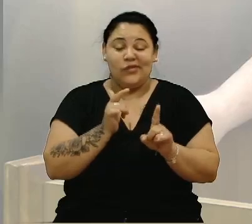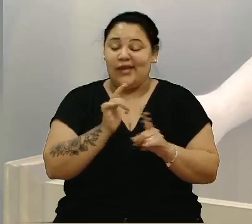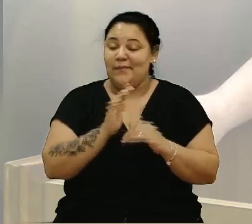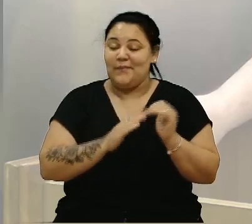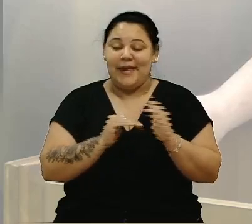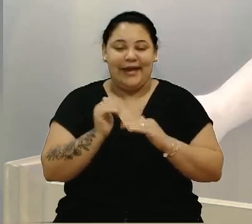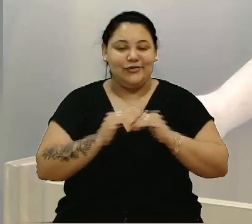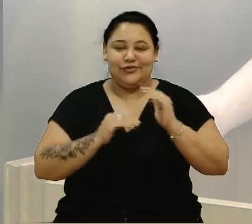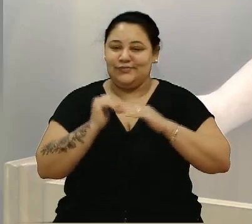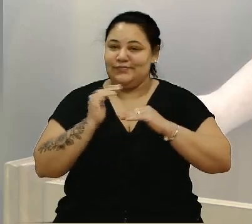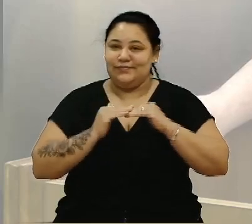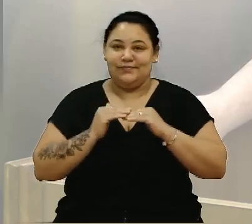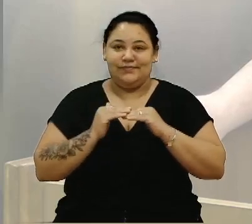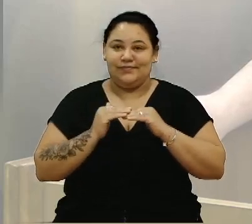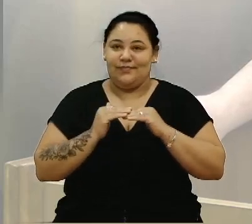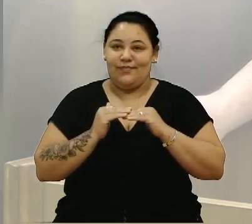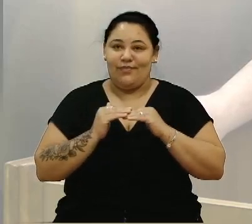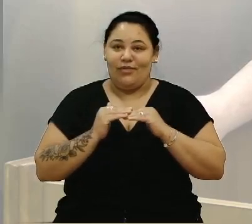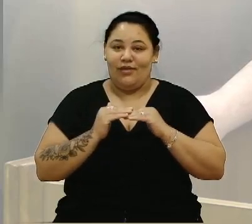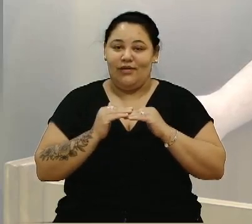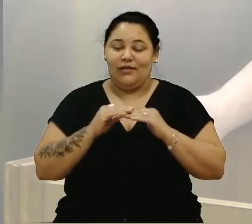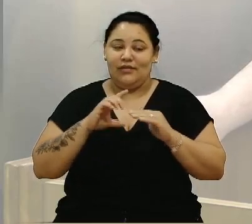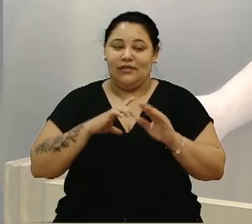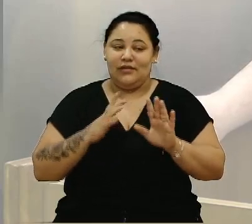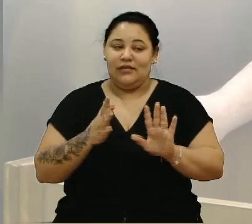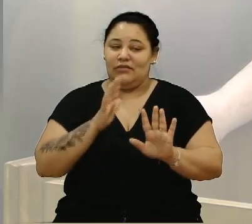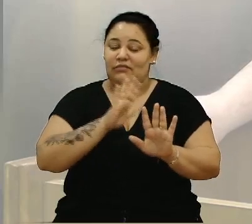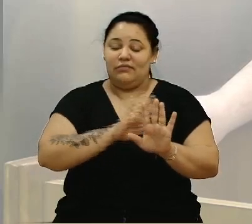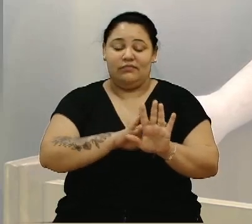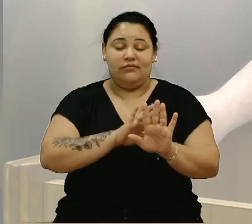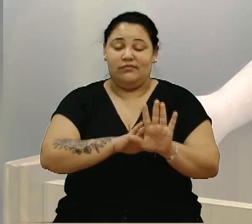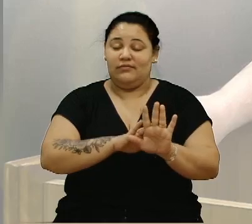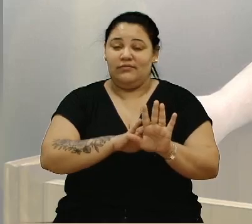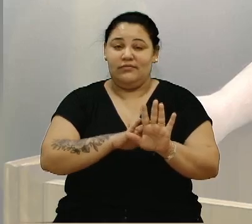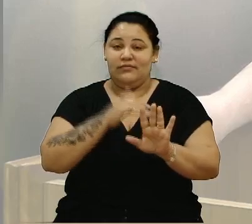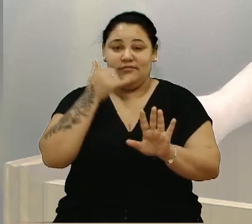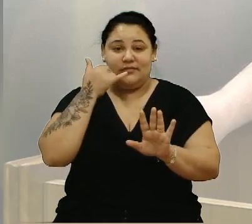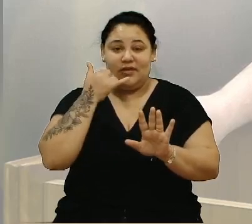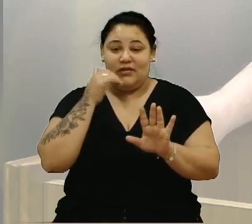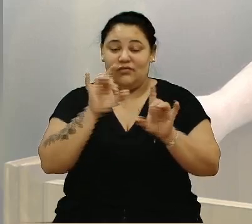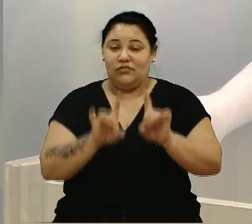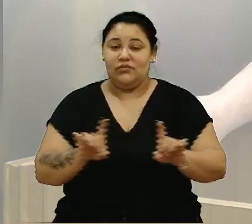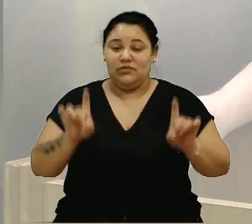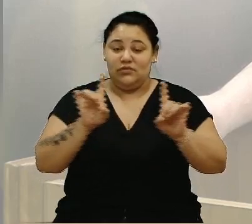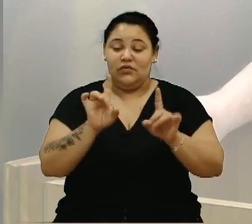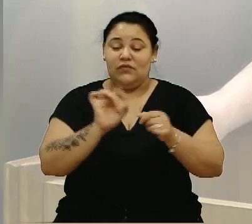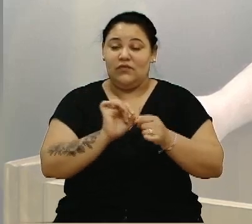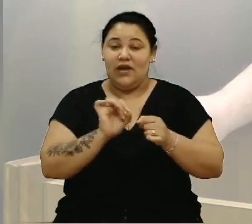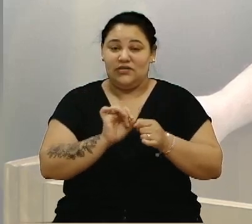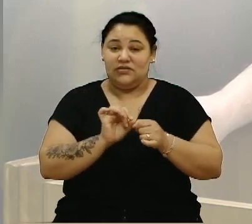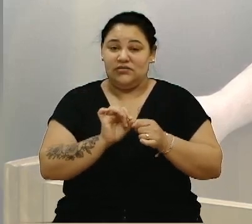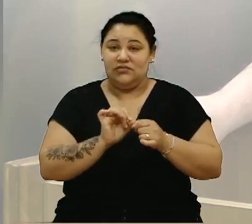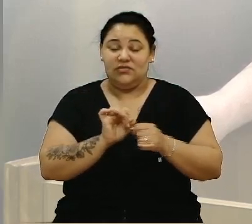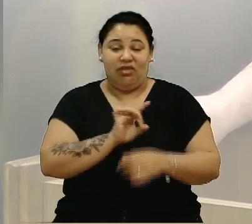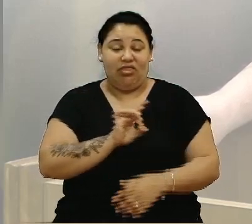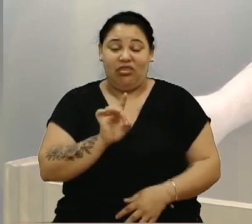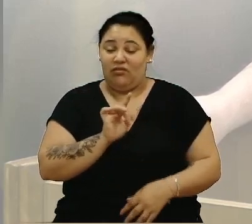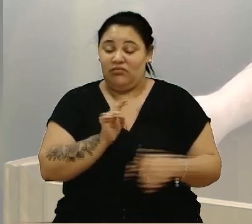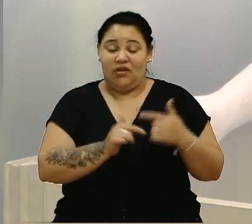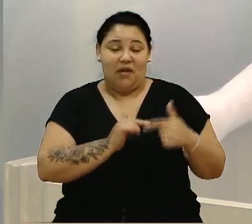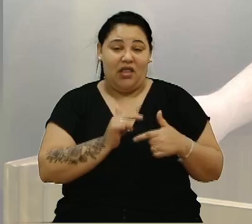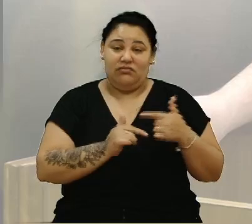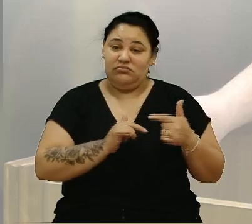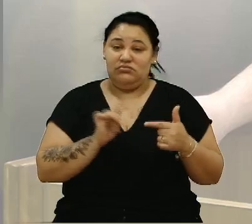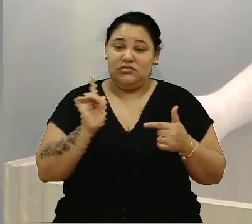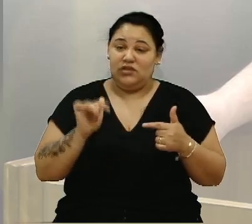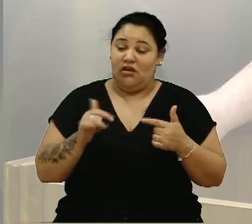e tem, atrás do celular, atrás do computador, fazem esse desserviço, que é um